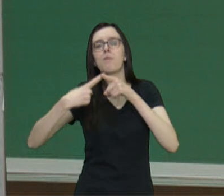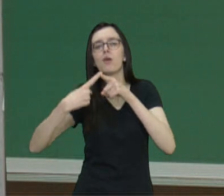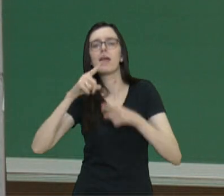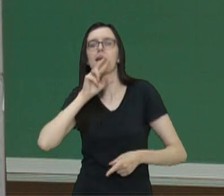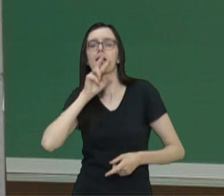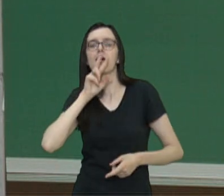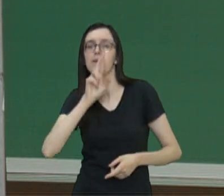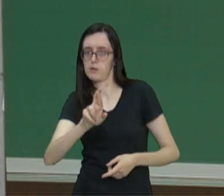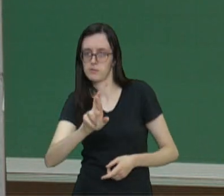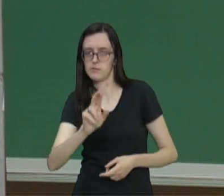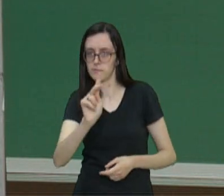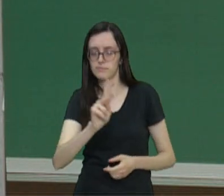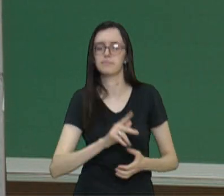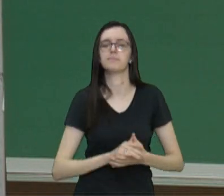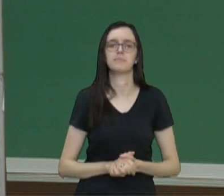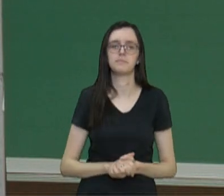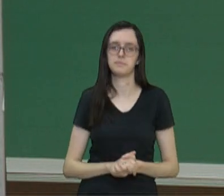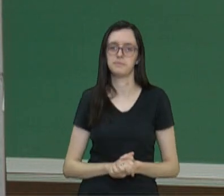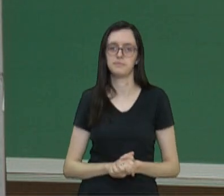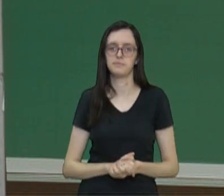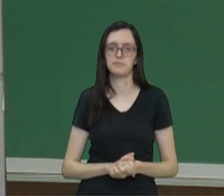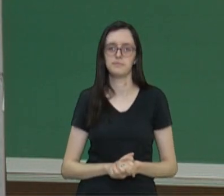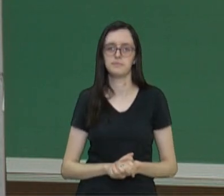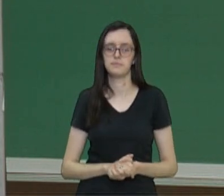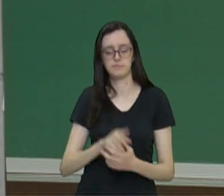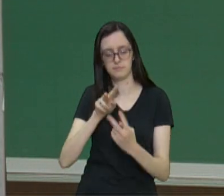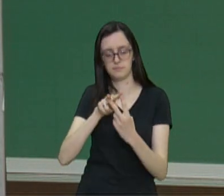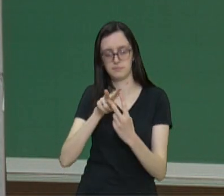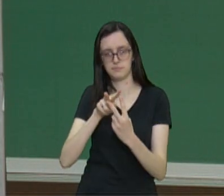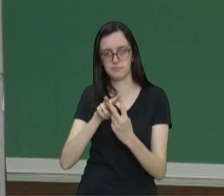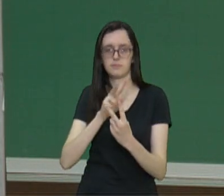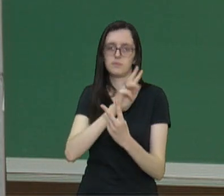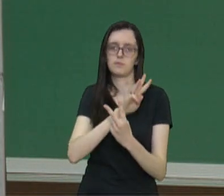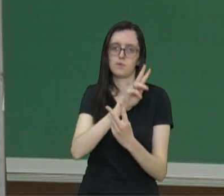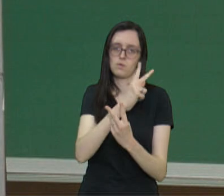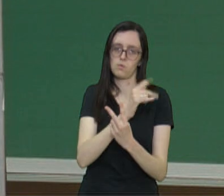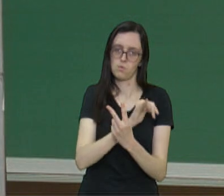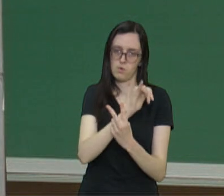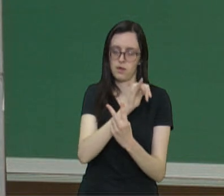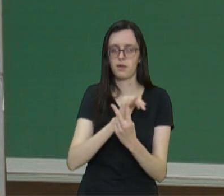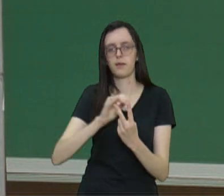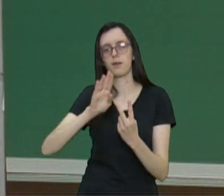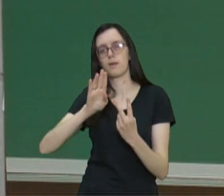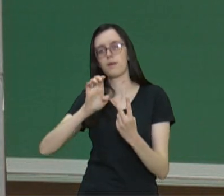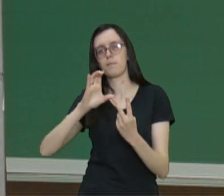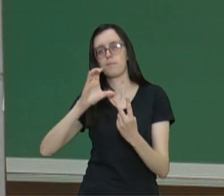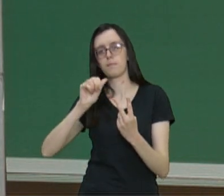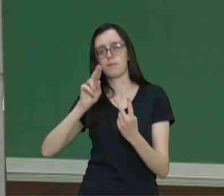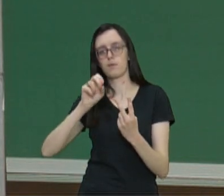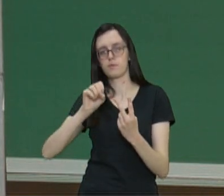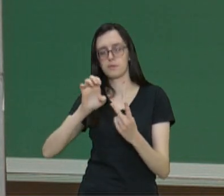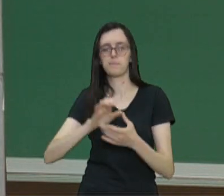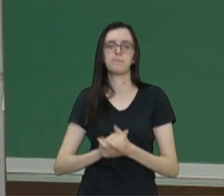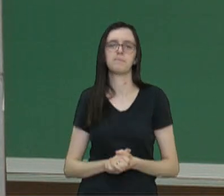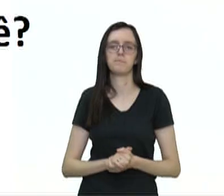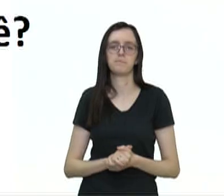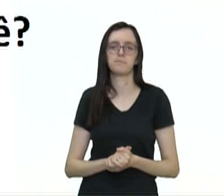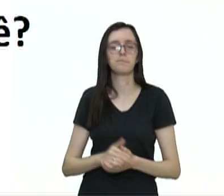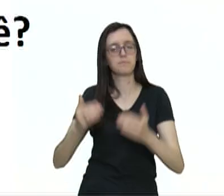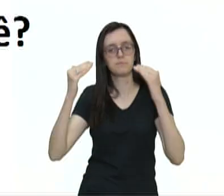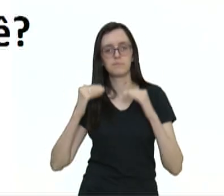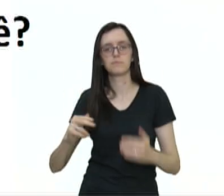why, por quê, e because na resposta. E o outro pronome é o how, que